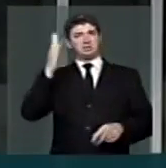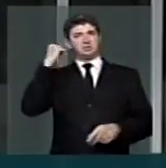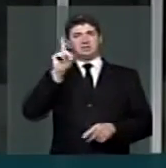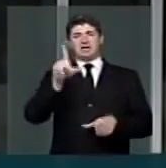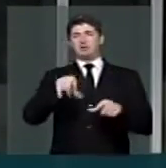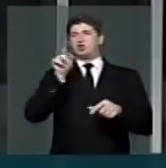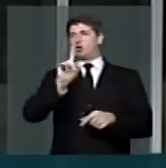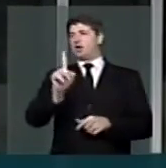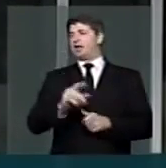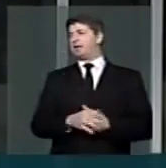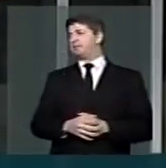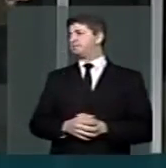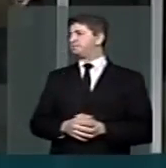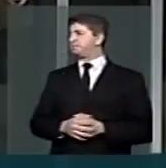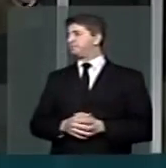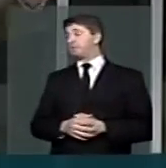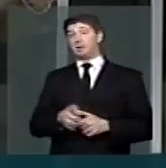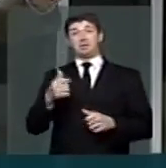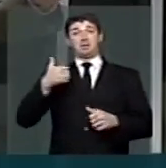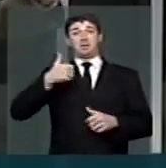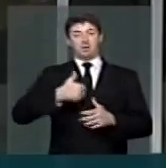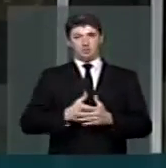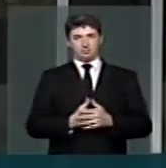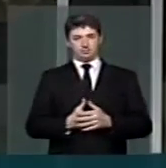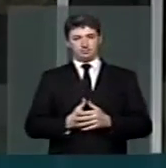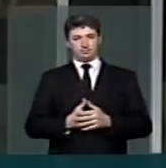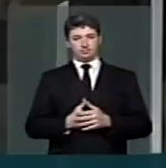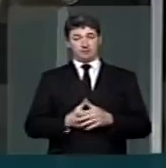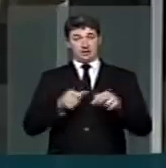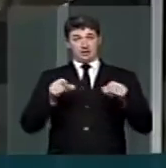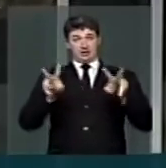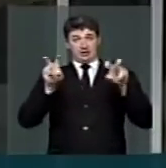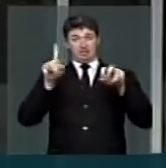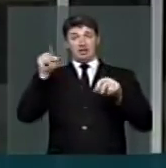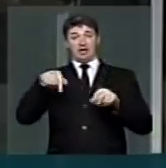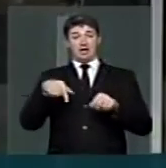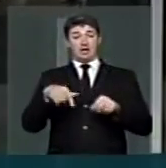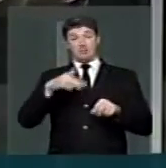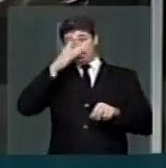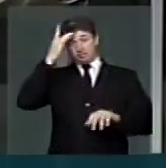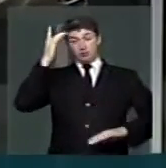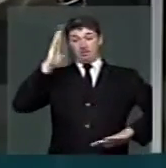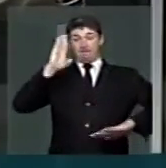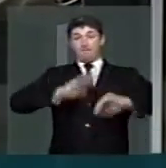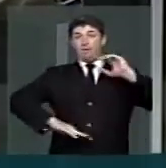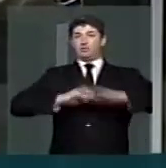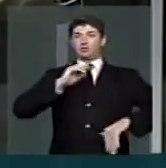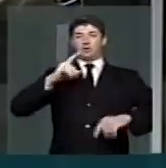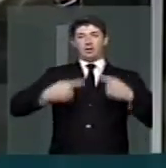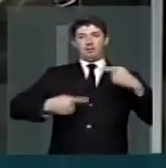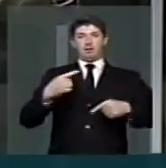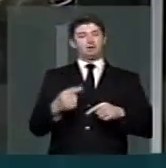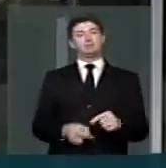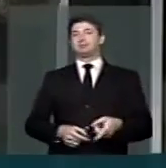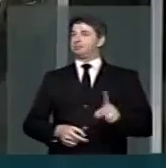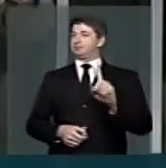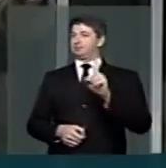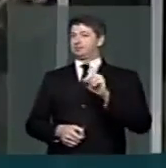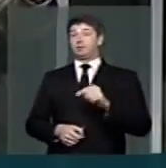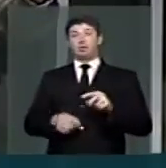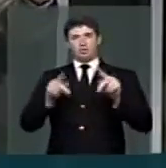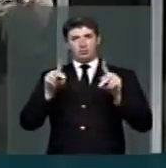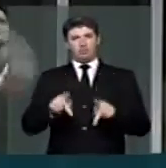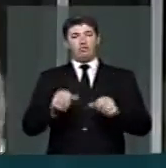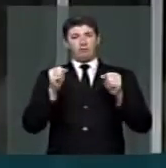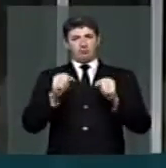escolher. Primeiro, que esse assunto seria assunto para especialistas. Não. Se o povo